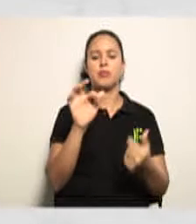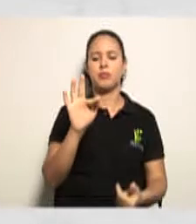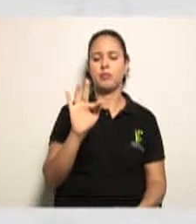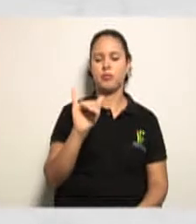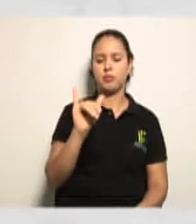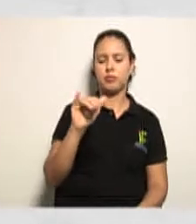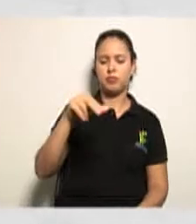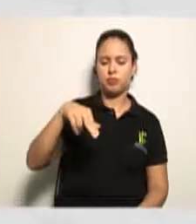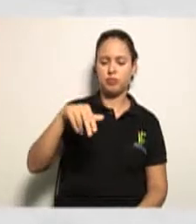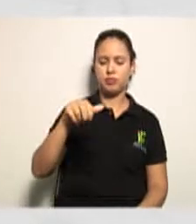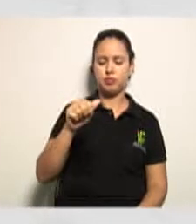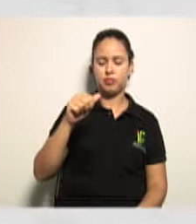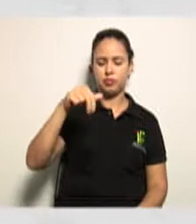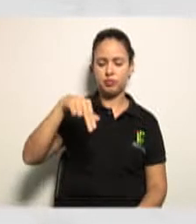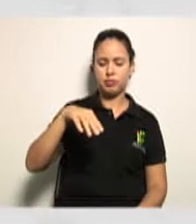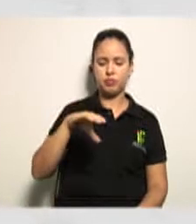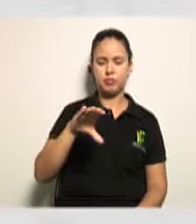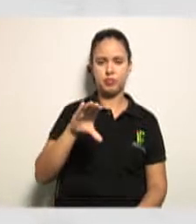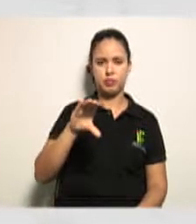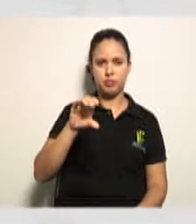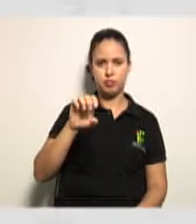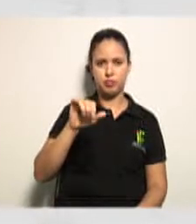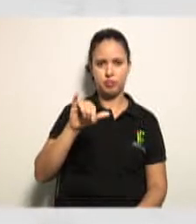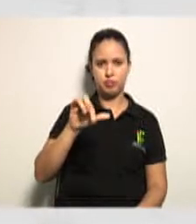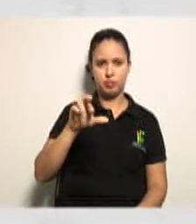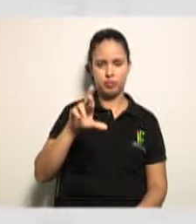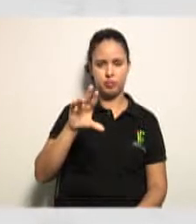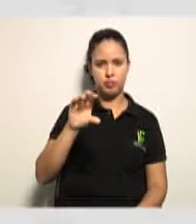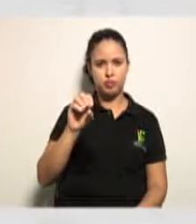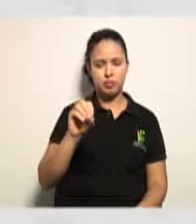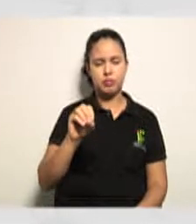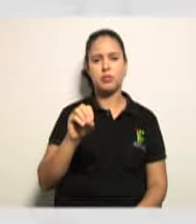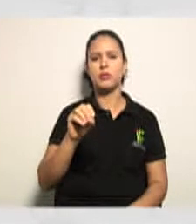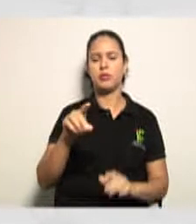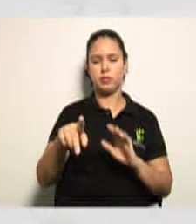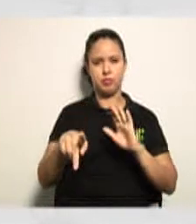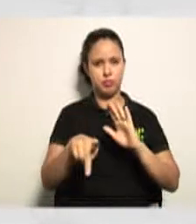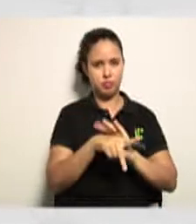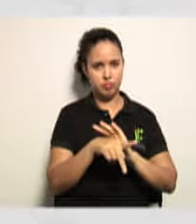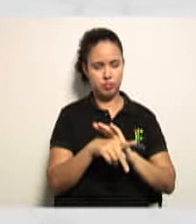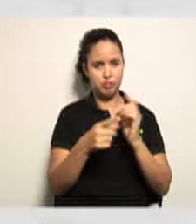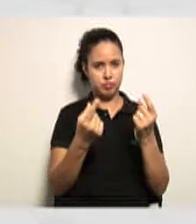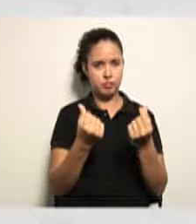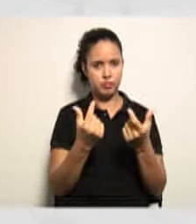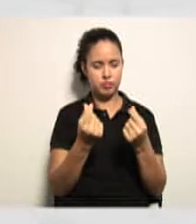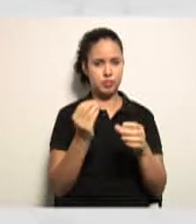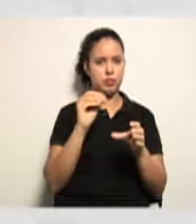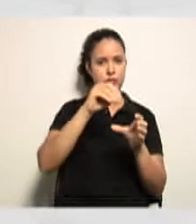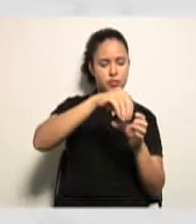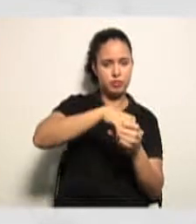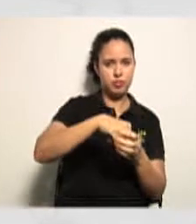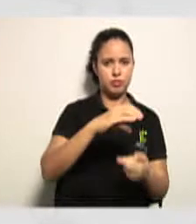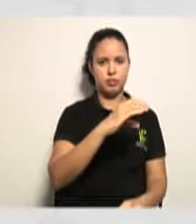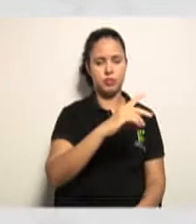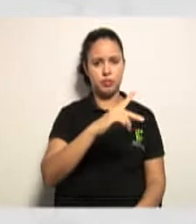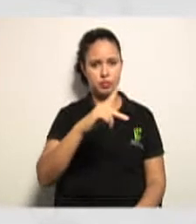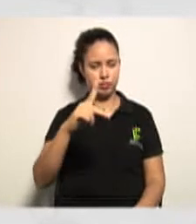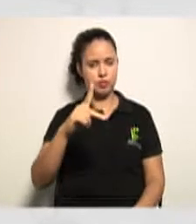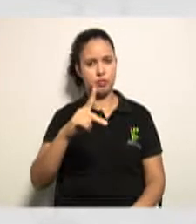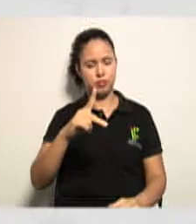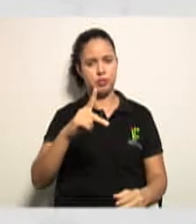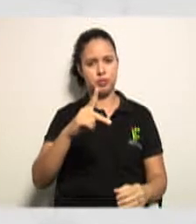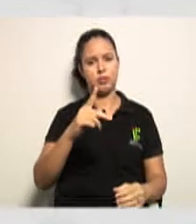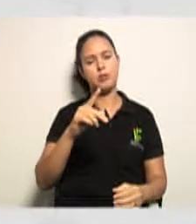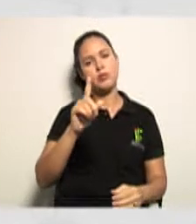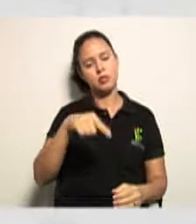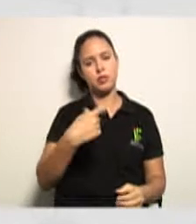financeiros, eles são representados pelo fluxo de caixa da organização, ou seja, é o dinheiro que entra e